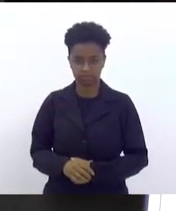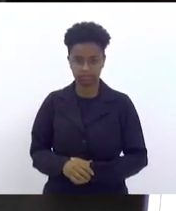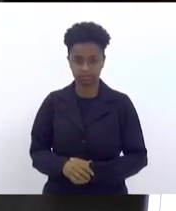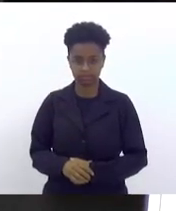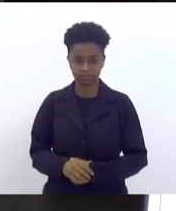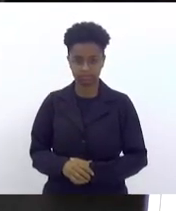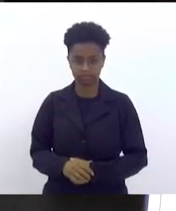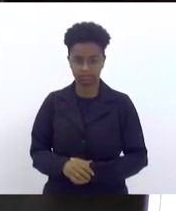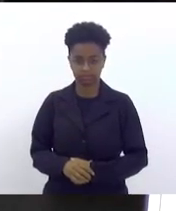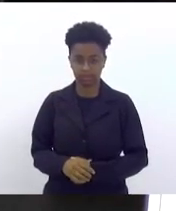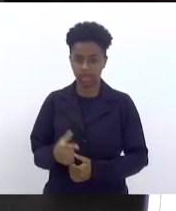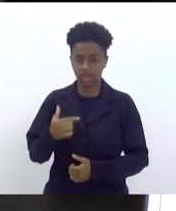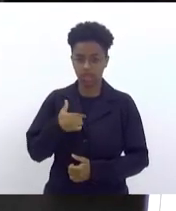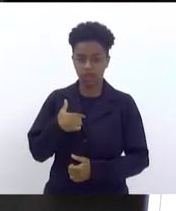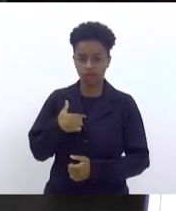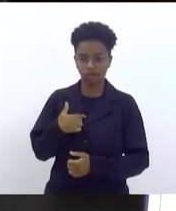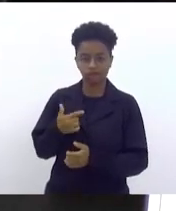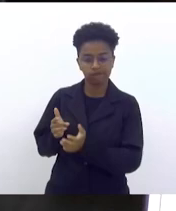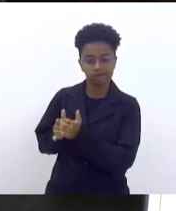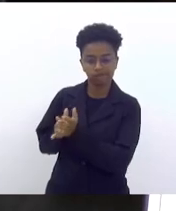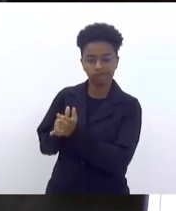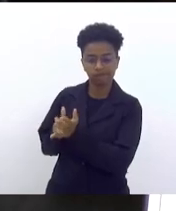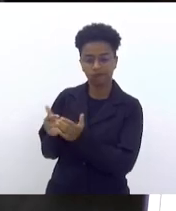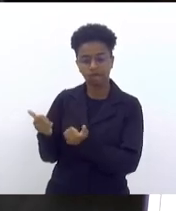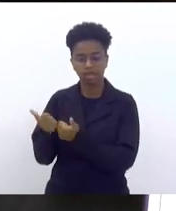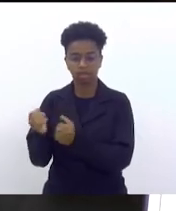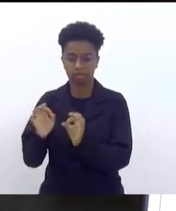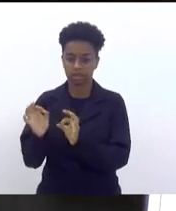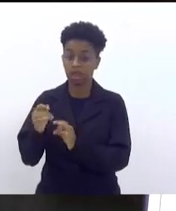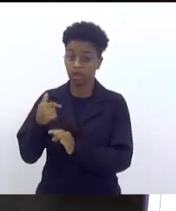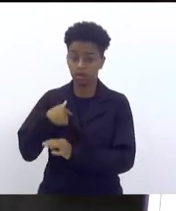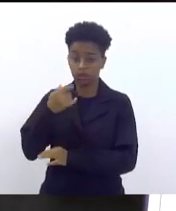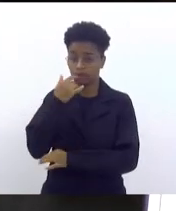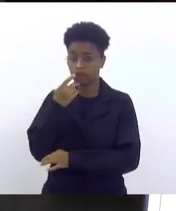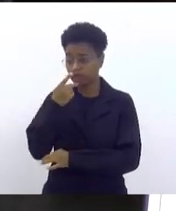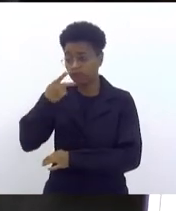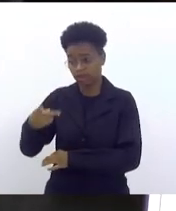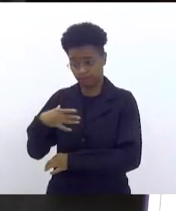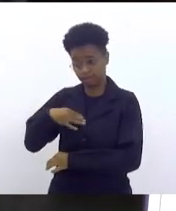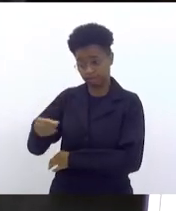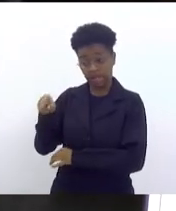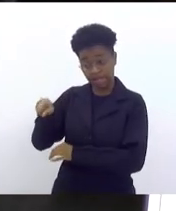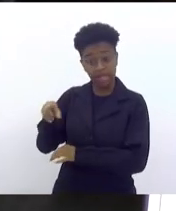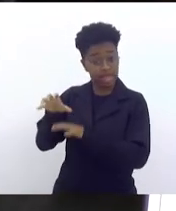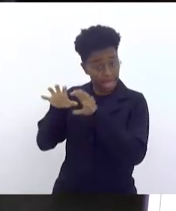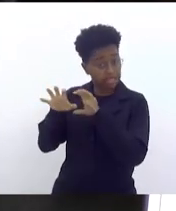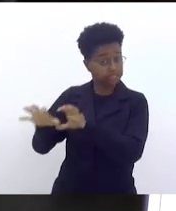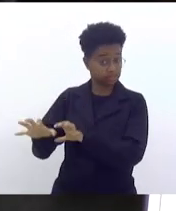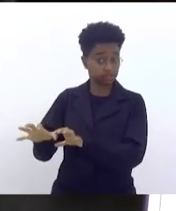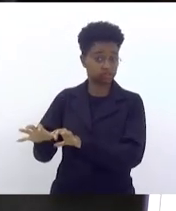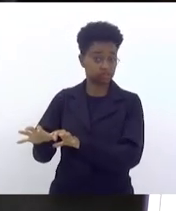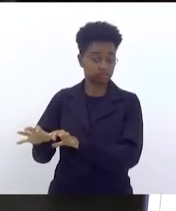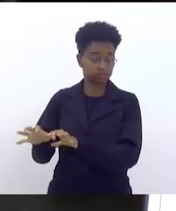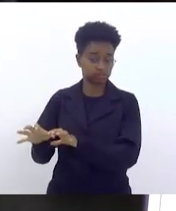eu não passo o pano não gente eu sou um pai eu olhei para minha filha e falei é assim que fica